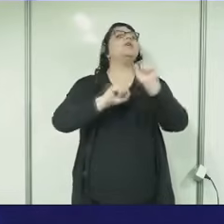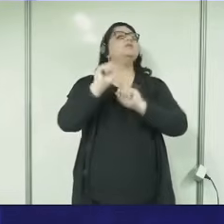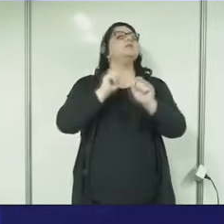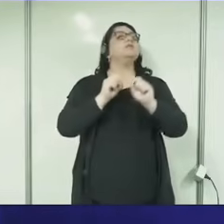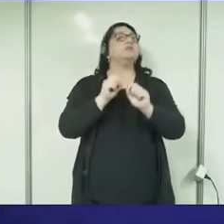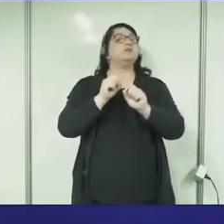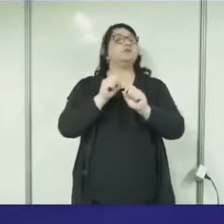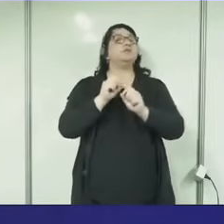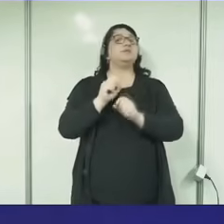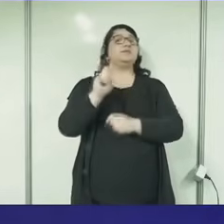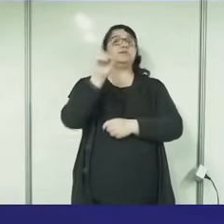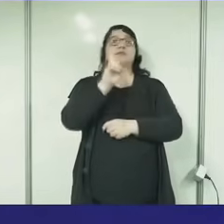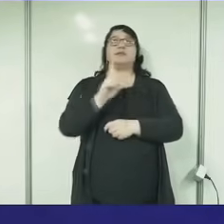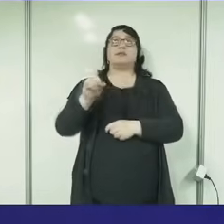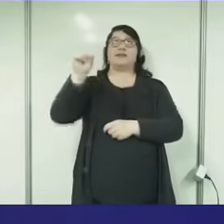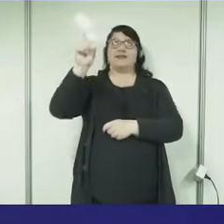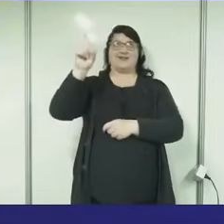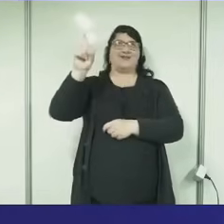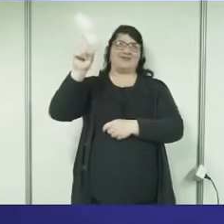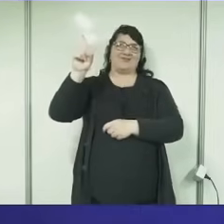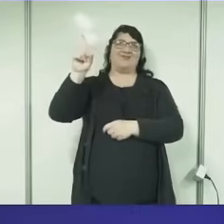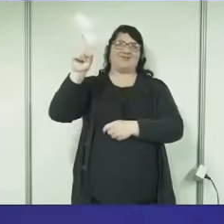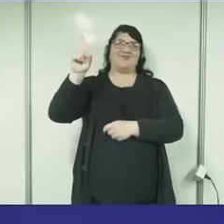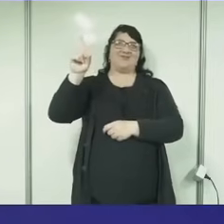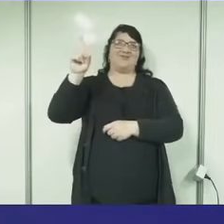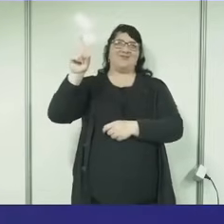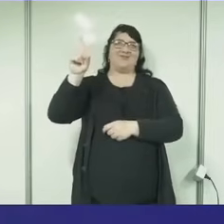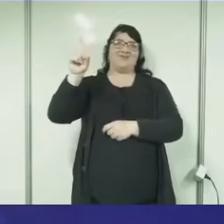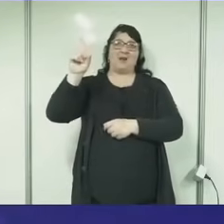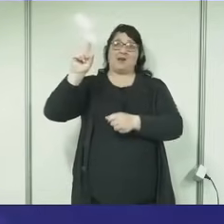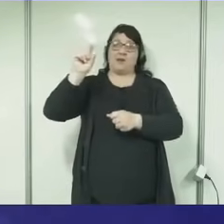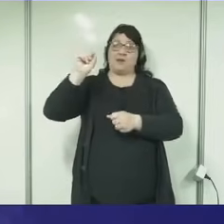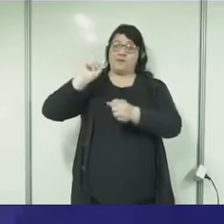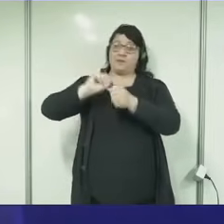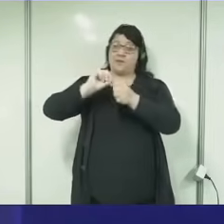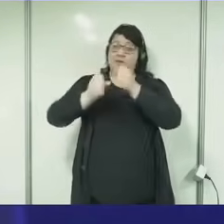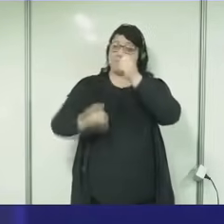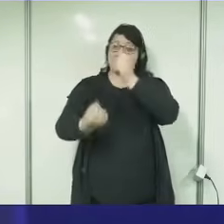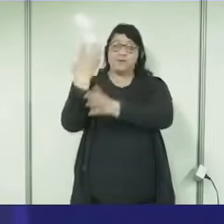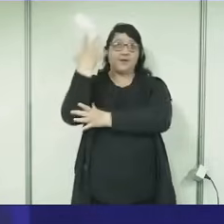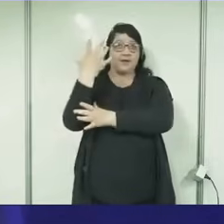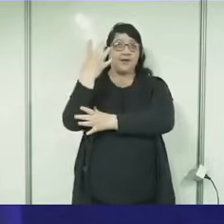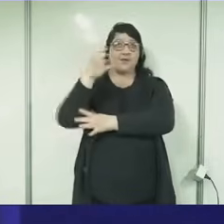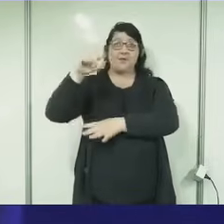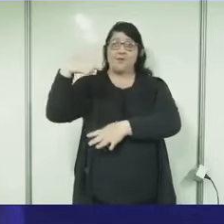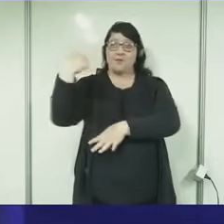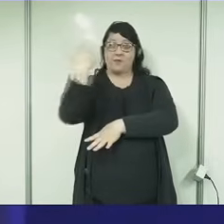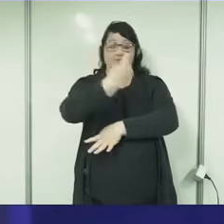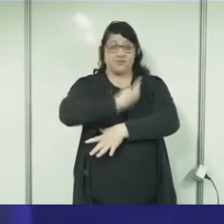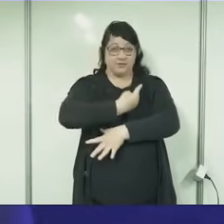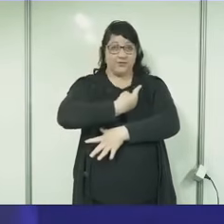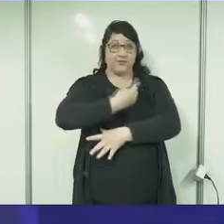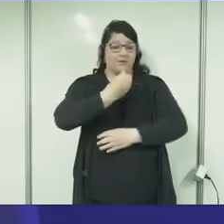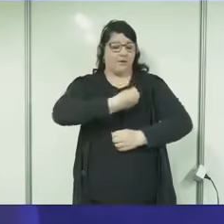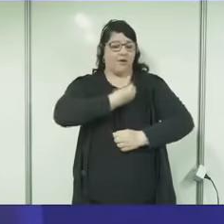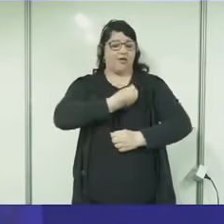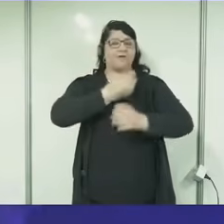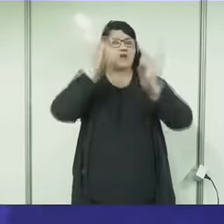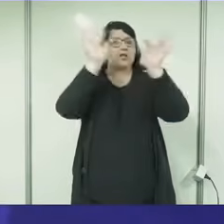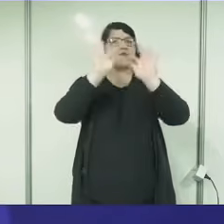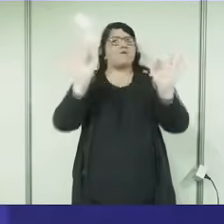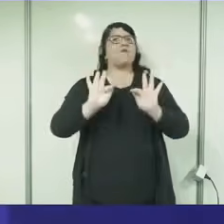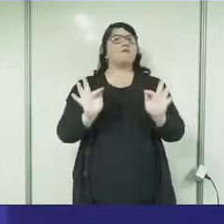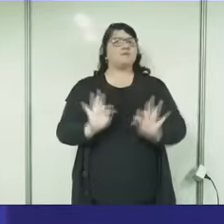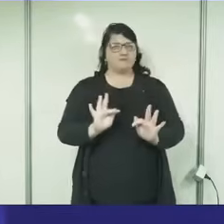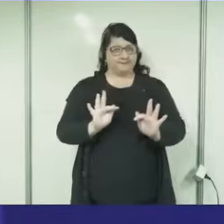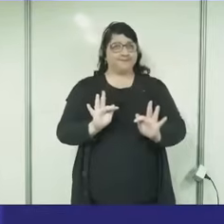Deus nos fez para sermos felizes, e em momento algum Ele